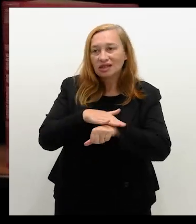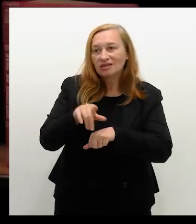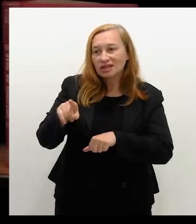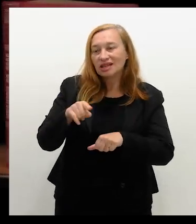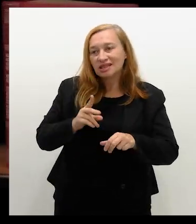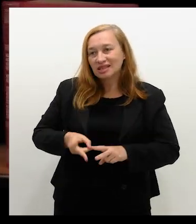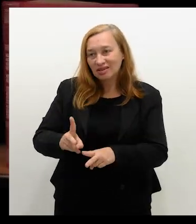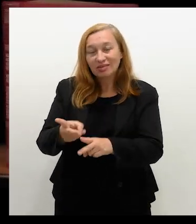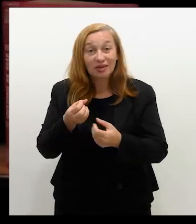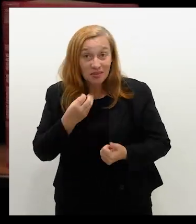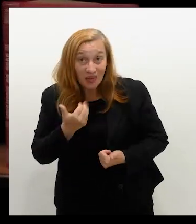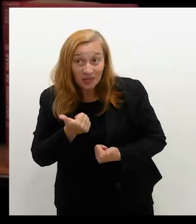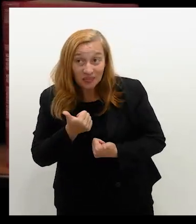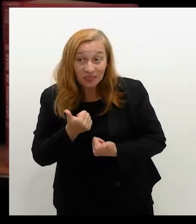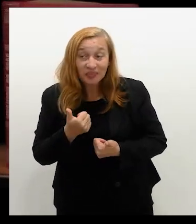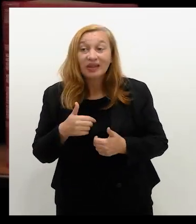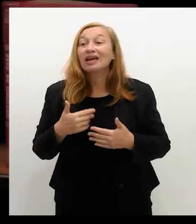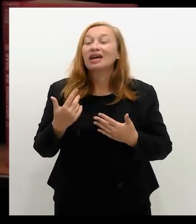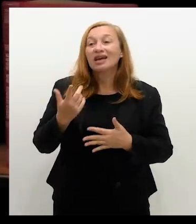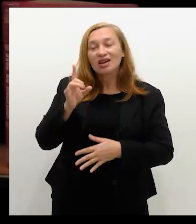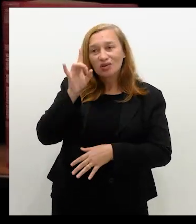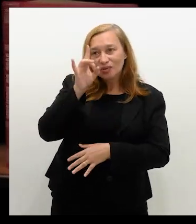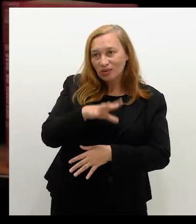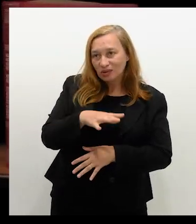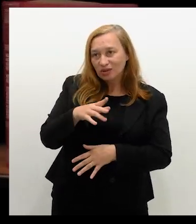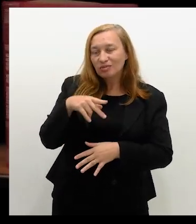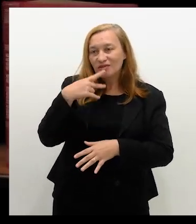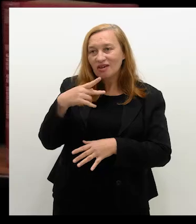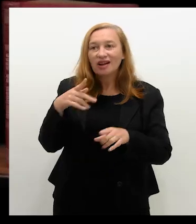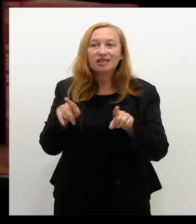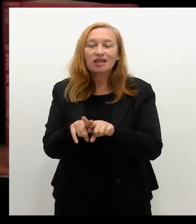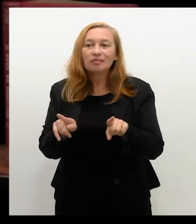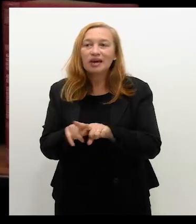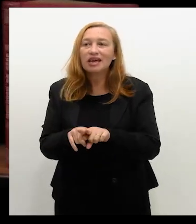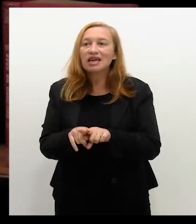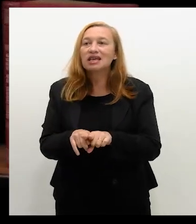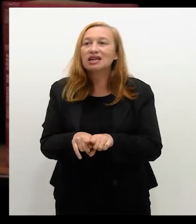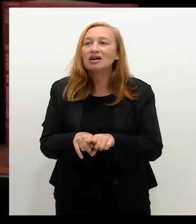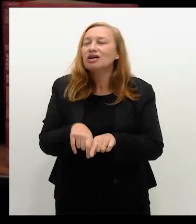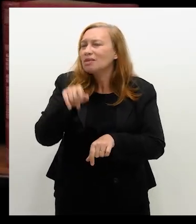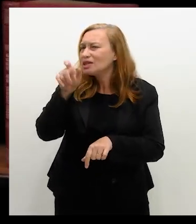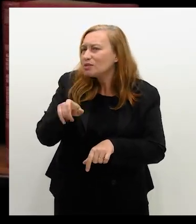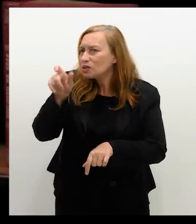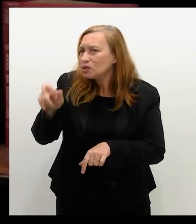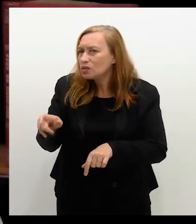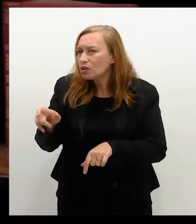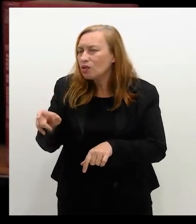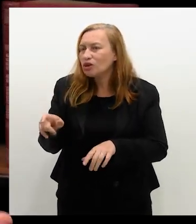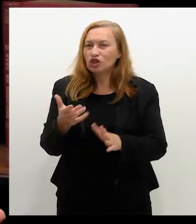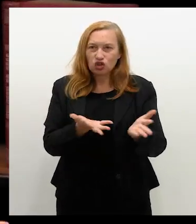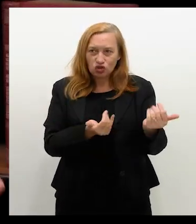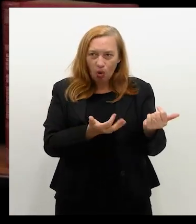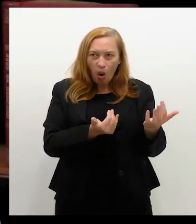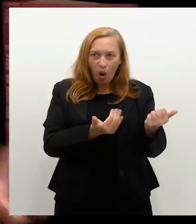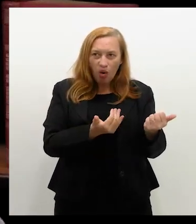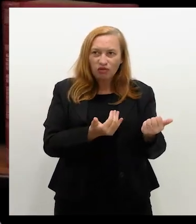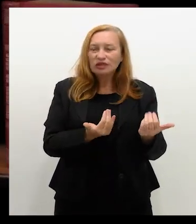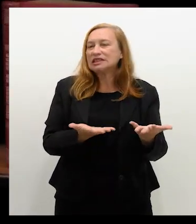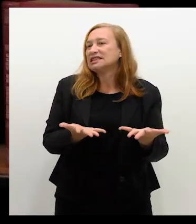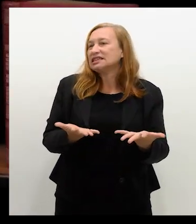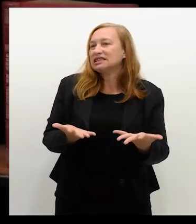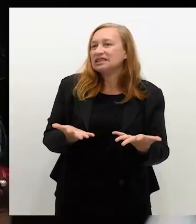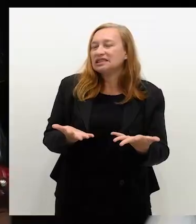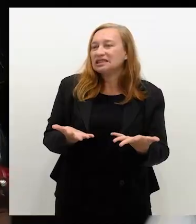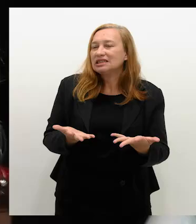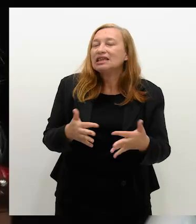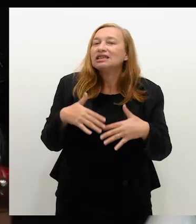vocês sempre, tá bom? E um último recado que eu queria dar para esse pessoal, é pessoa jovem, né? Igual você falou, você é